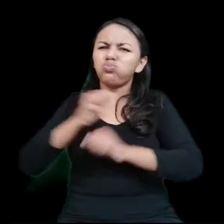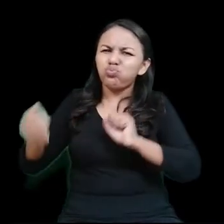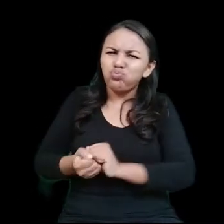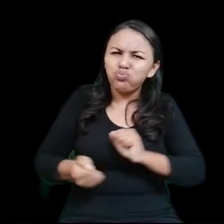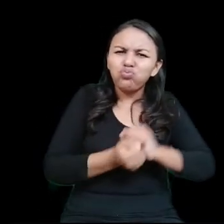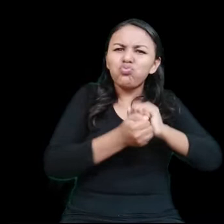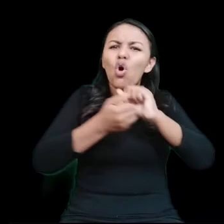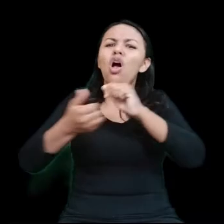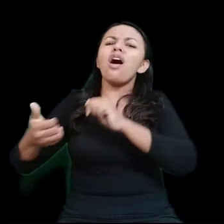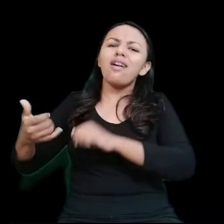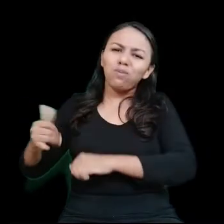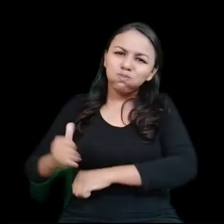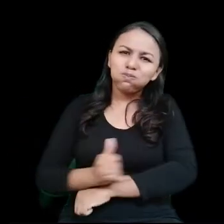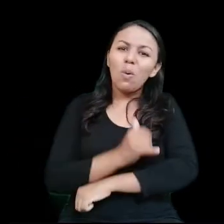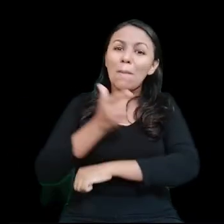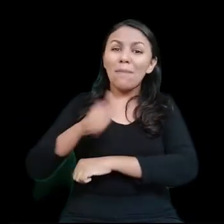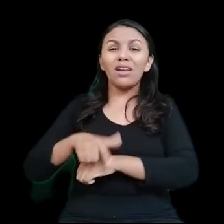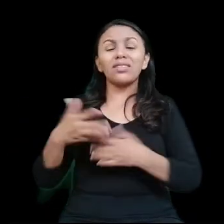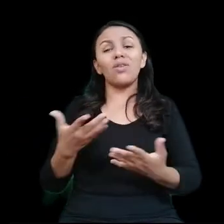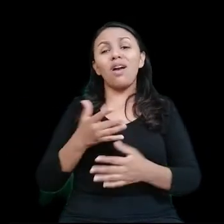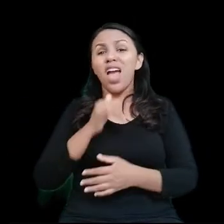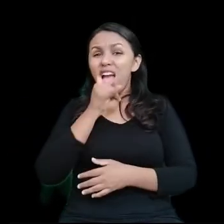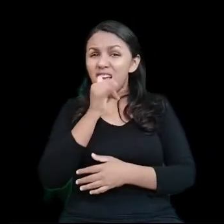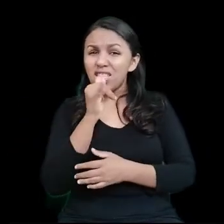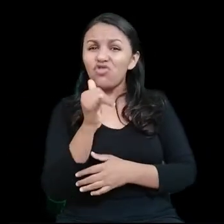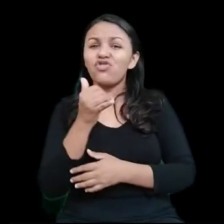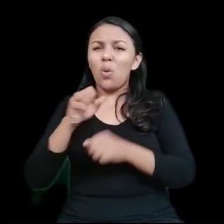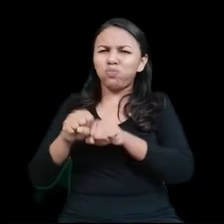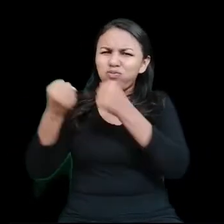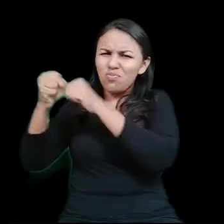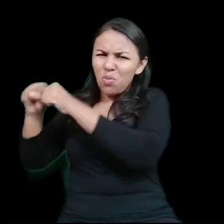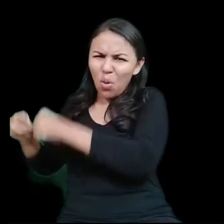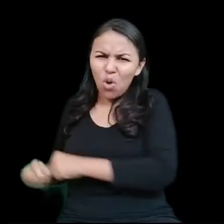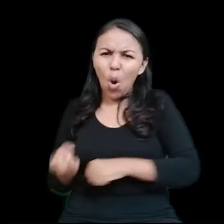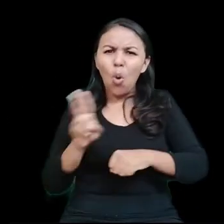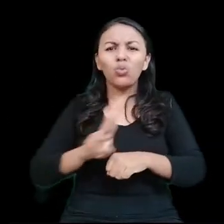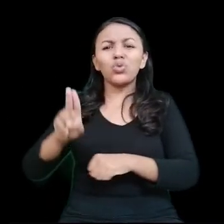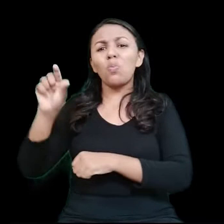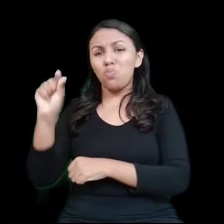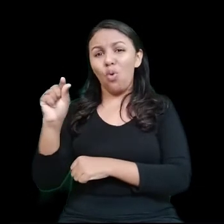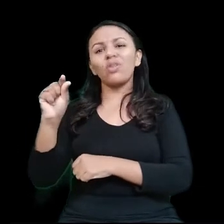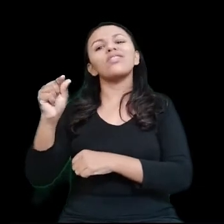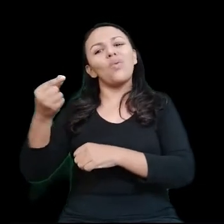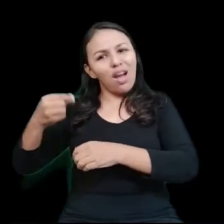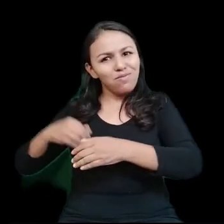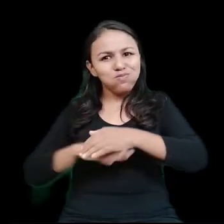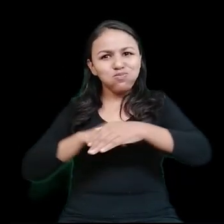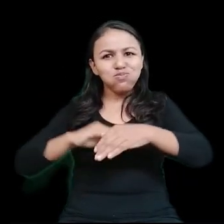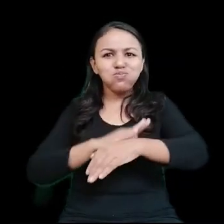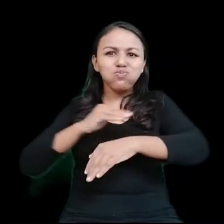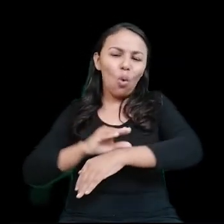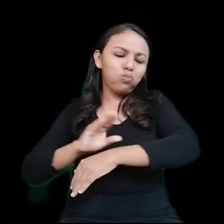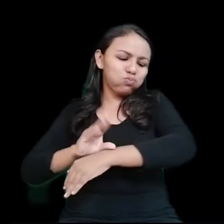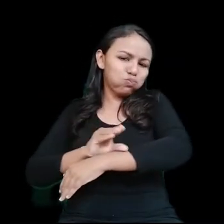lipogênese, você vai ter menos energia sendo consumida e aí você acumula muito mais